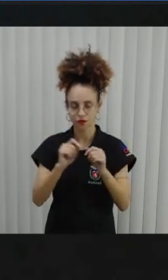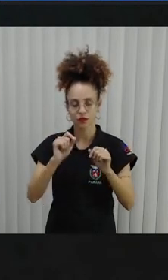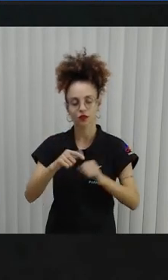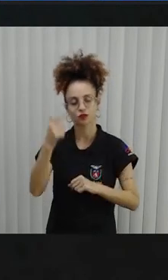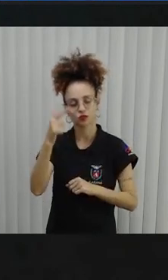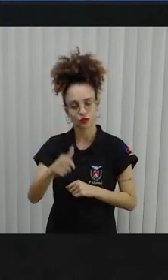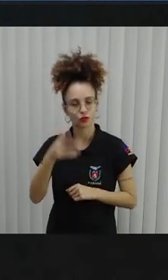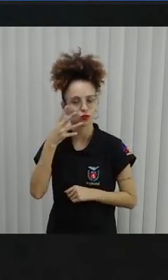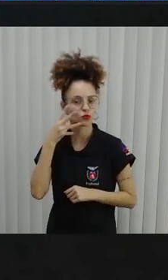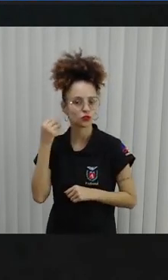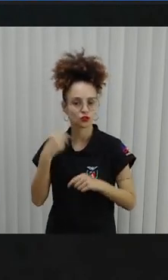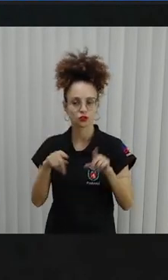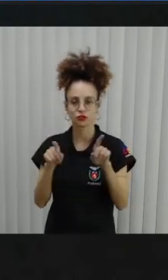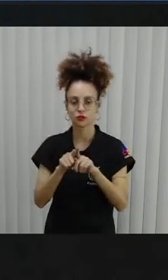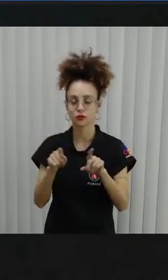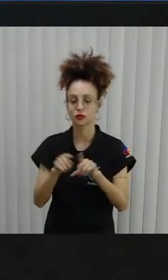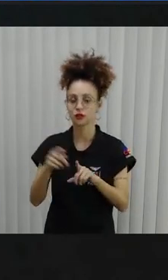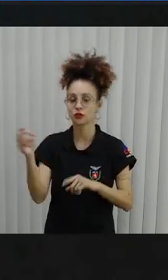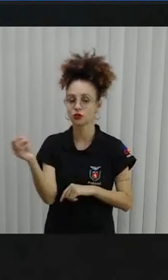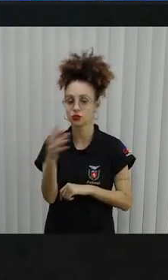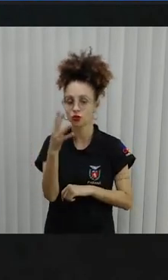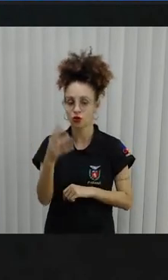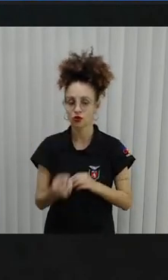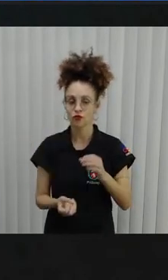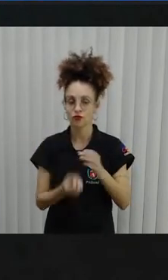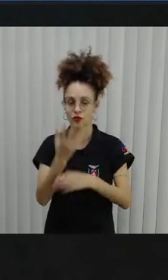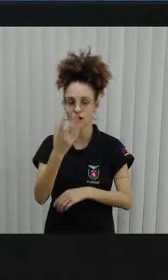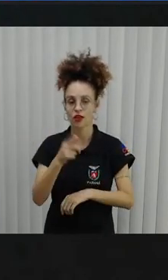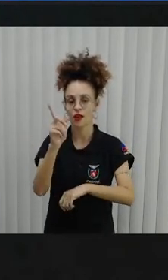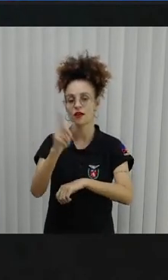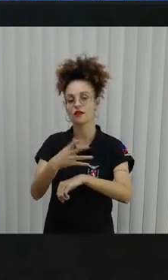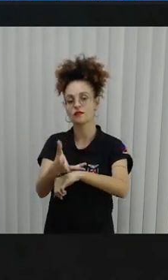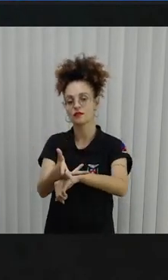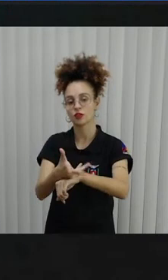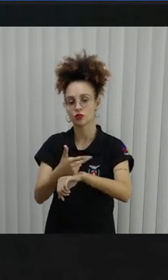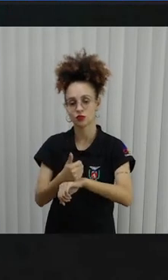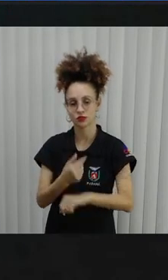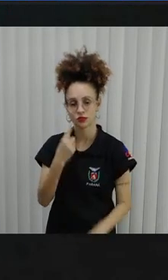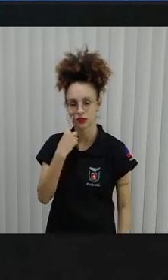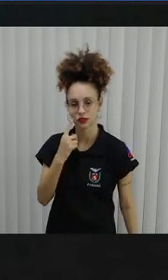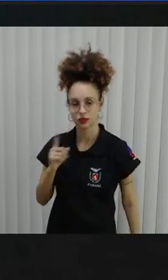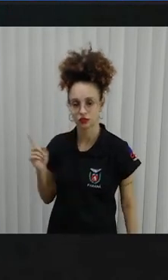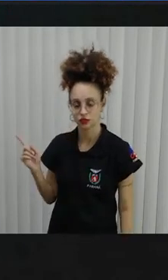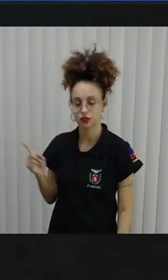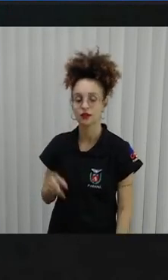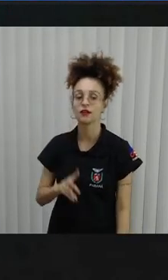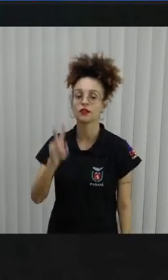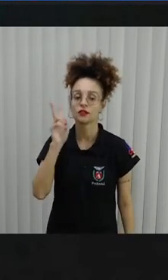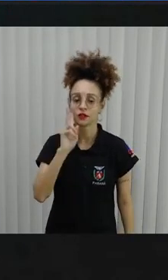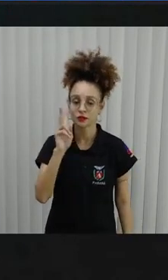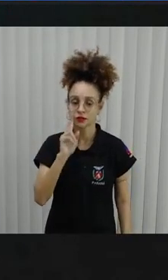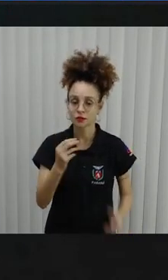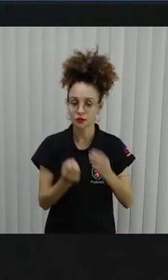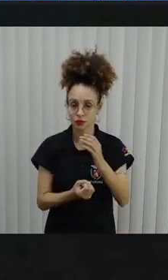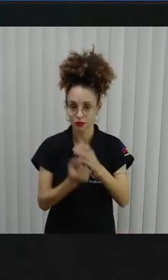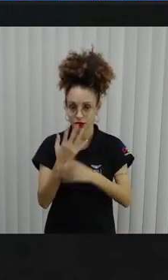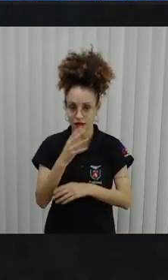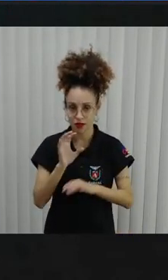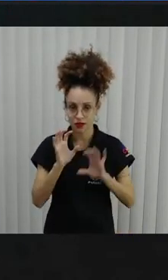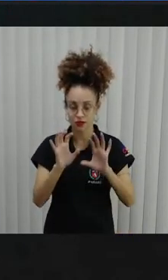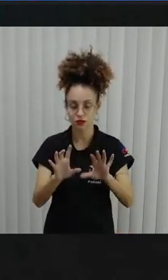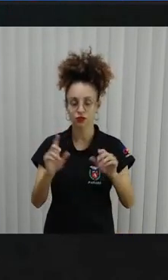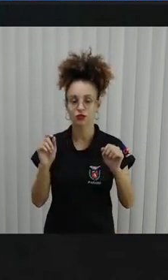também. Então, eu vou criar uma nova variável chamada velocidade, beleza? Lembrando, para criar uma variável, vem